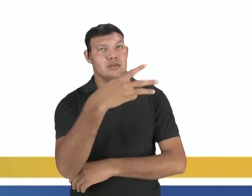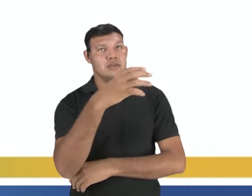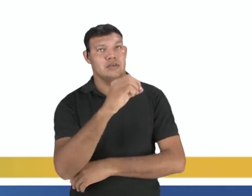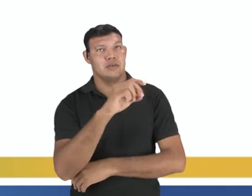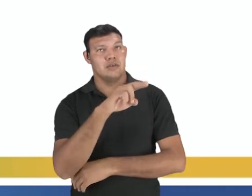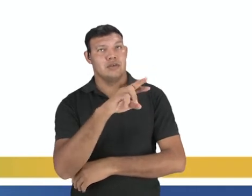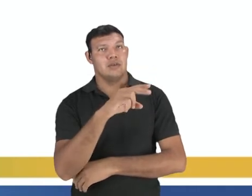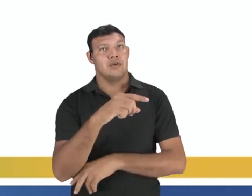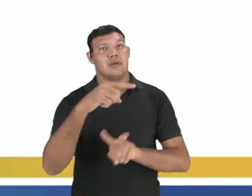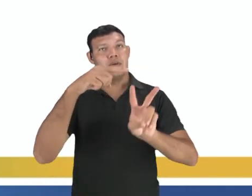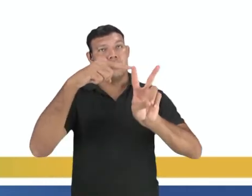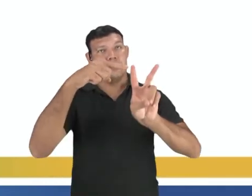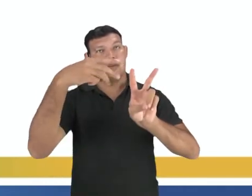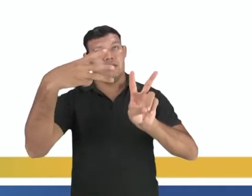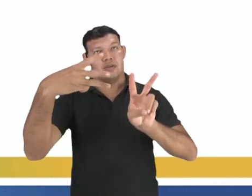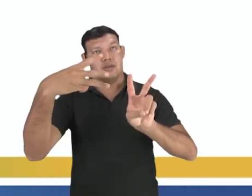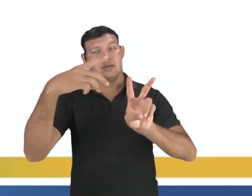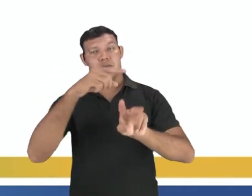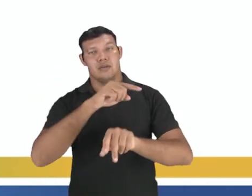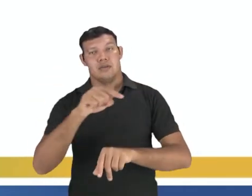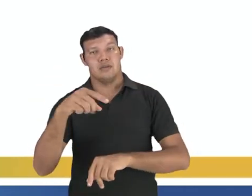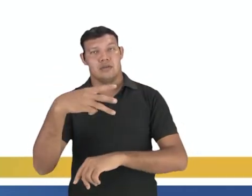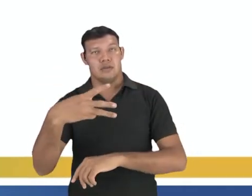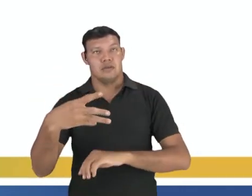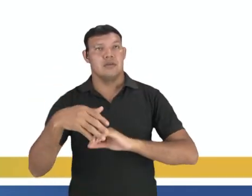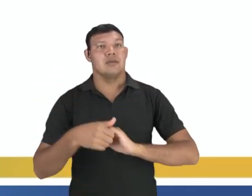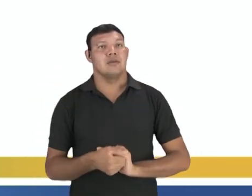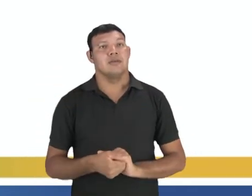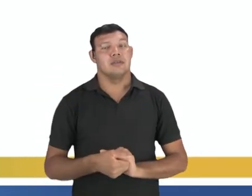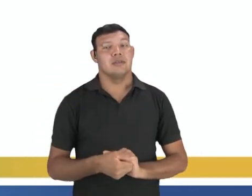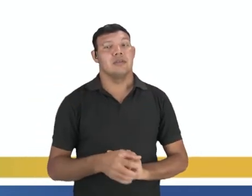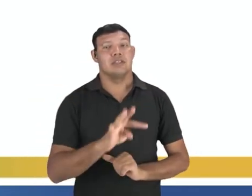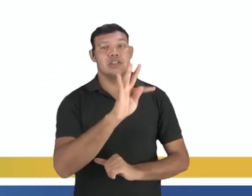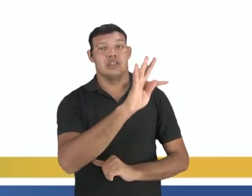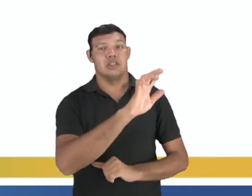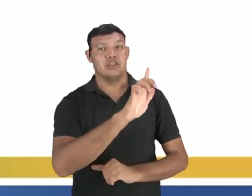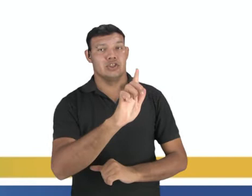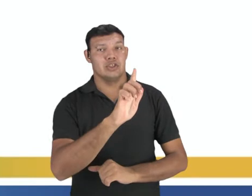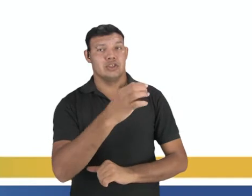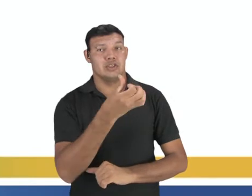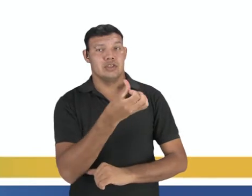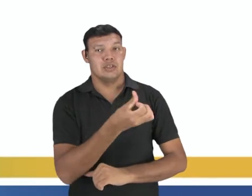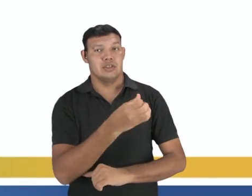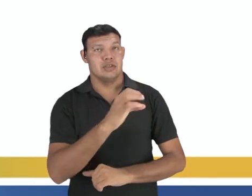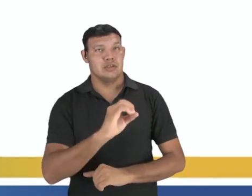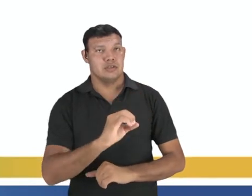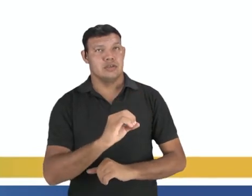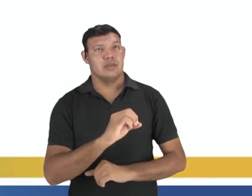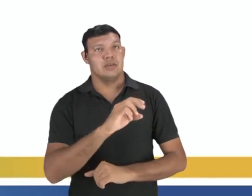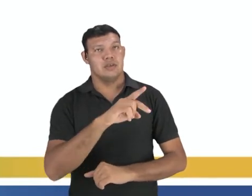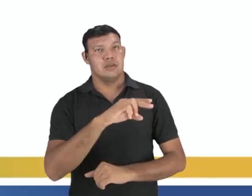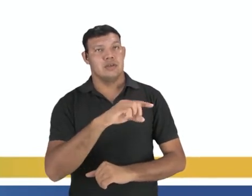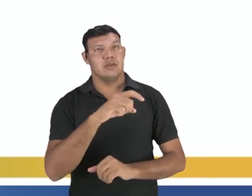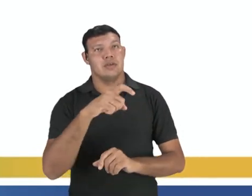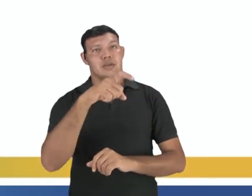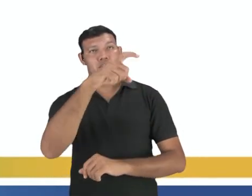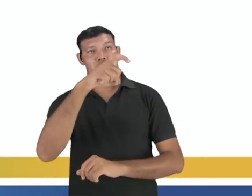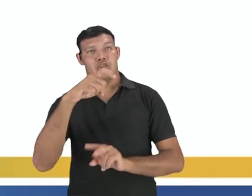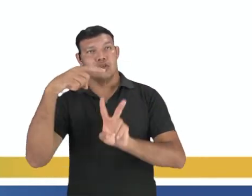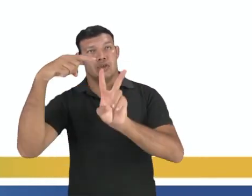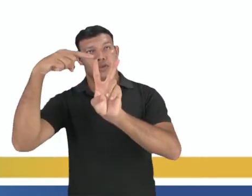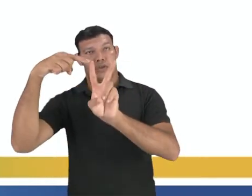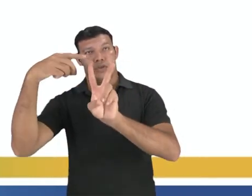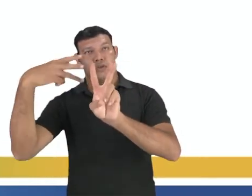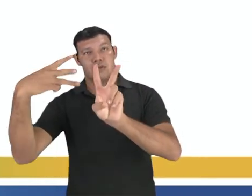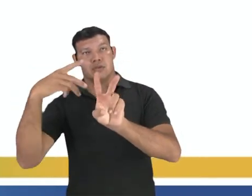graus é igual a x raiz de 3 sobre 2 sobre x sobre 2. Então, quer dizer que vai ser o